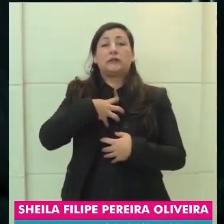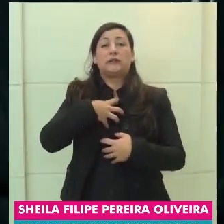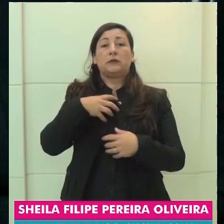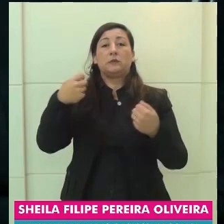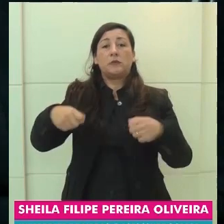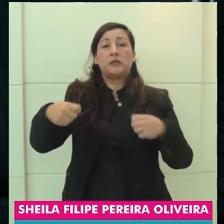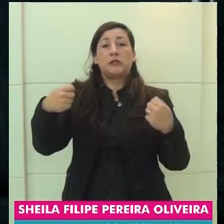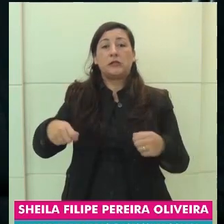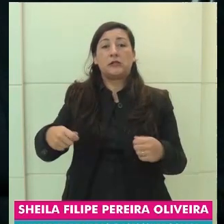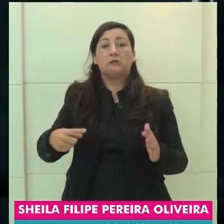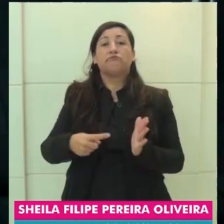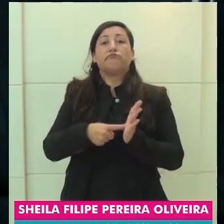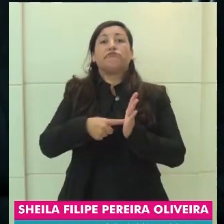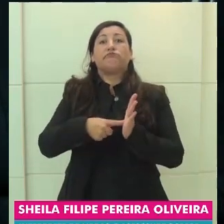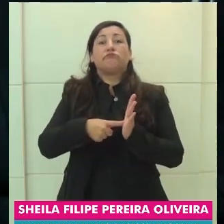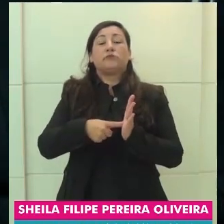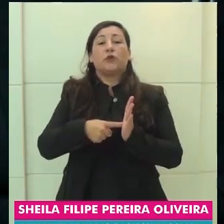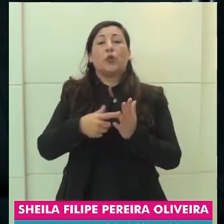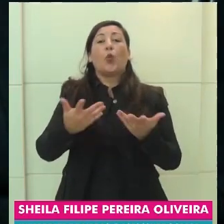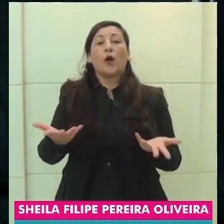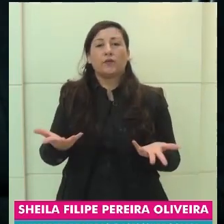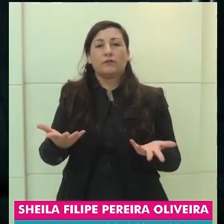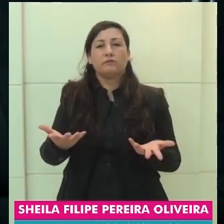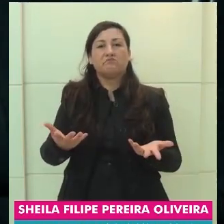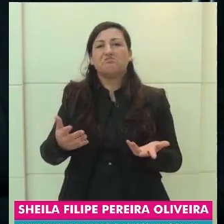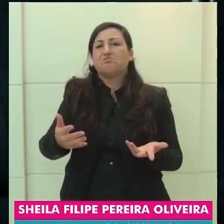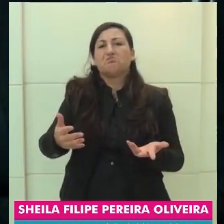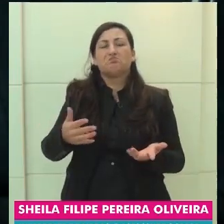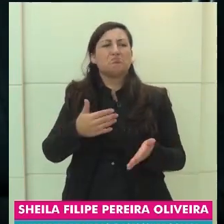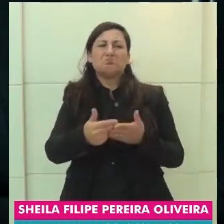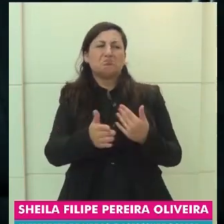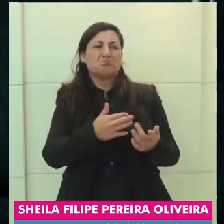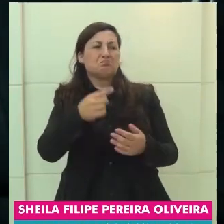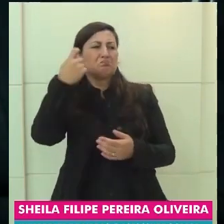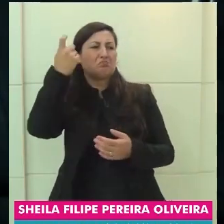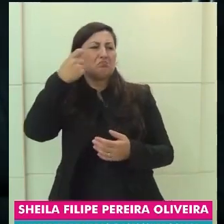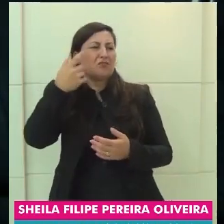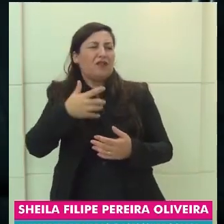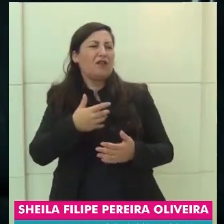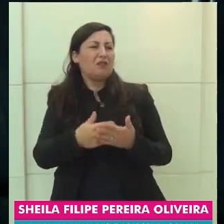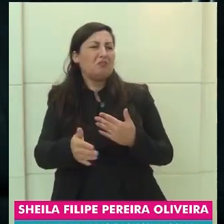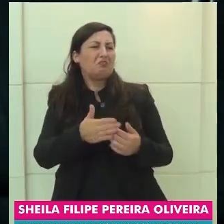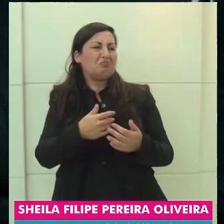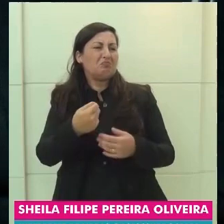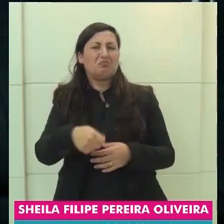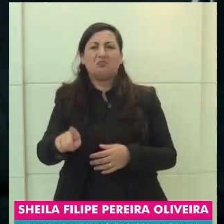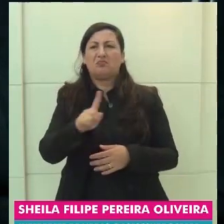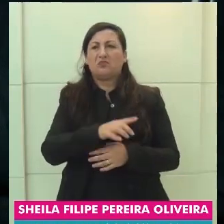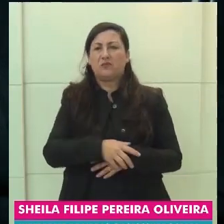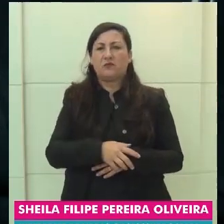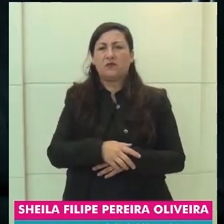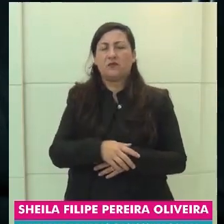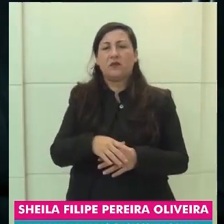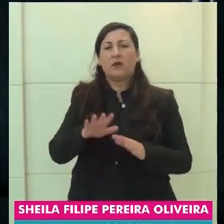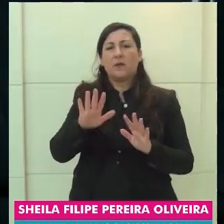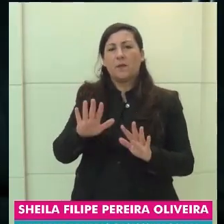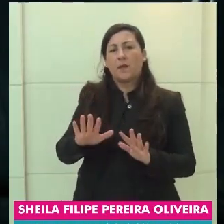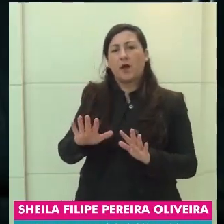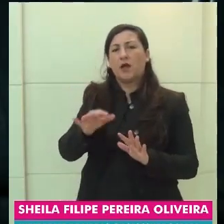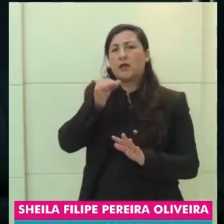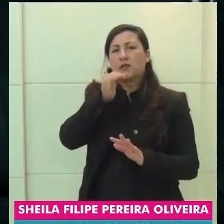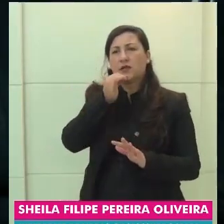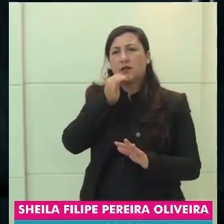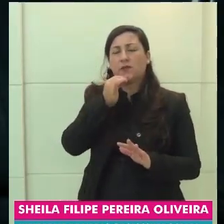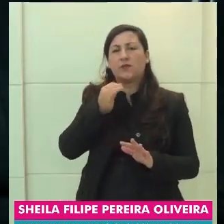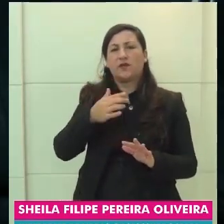Claro. Tá? Então, também não é assim. É muito fácil. Ó, já sou aposentada, eu vou me acomodar, já